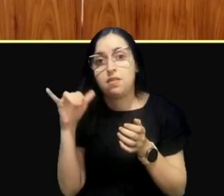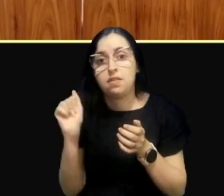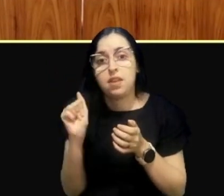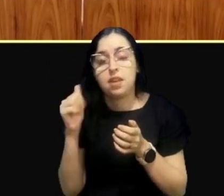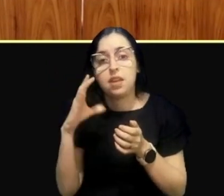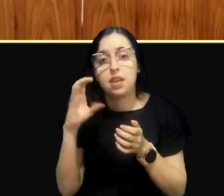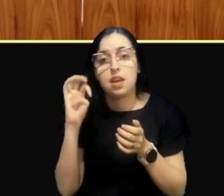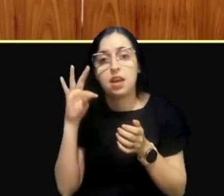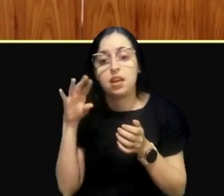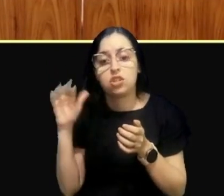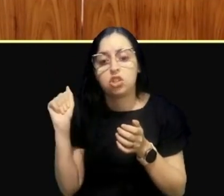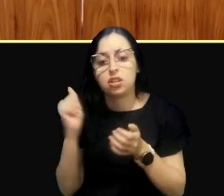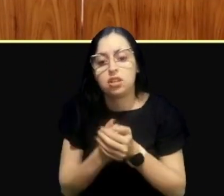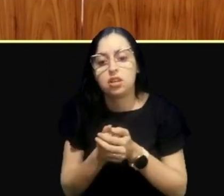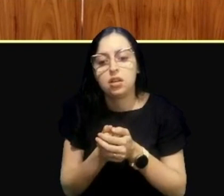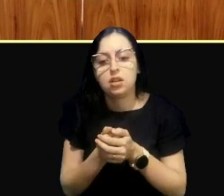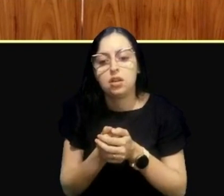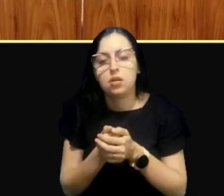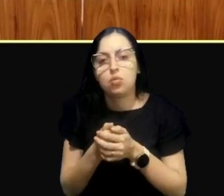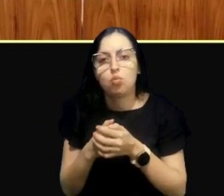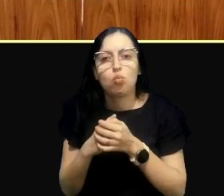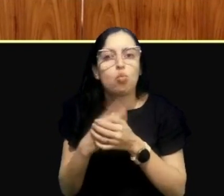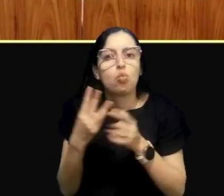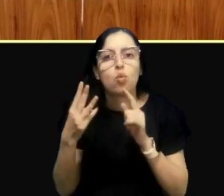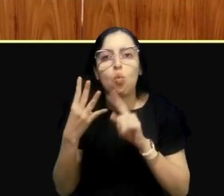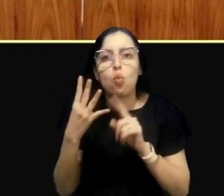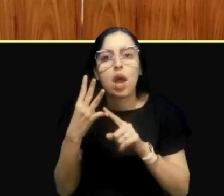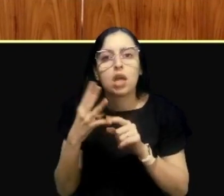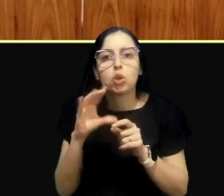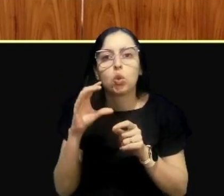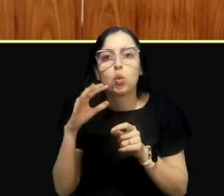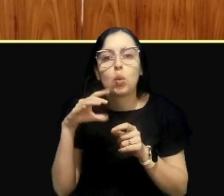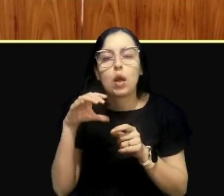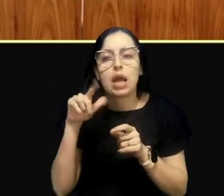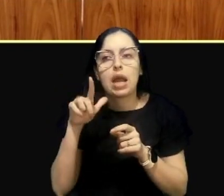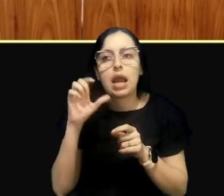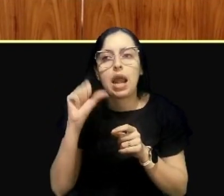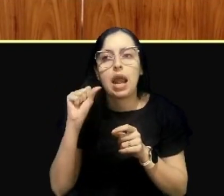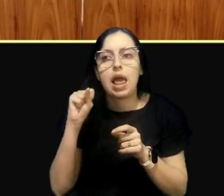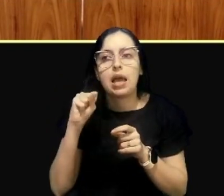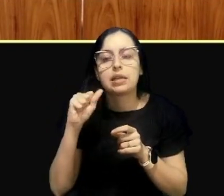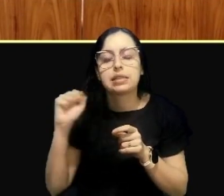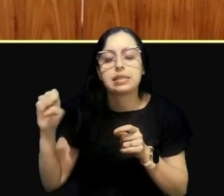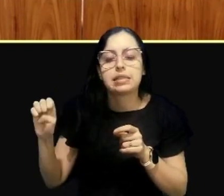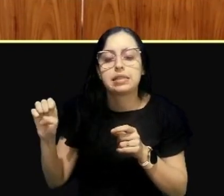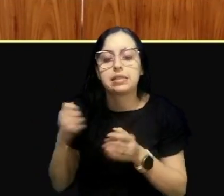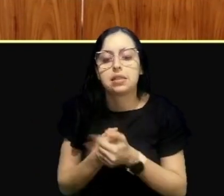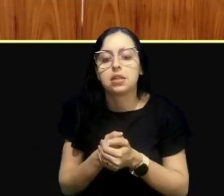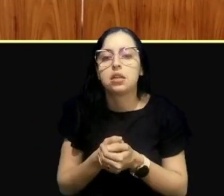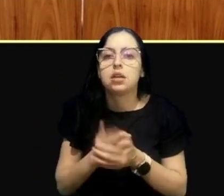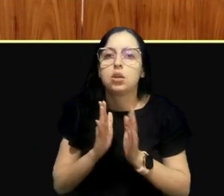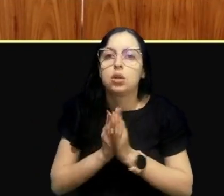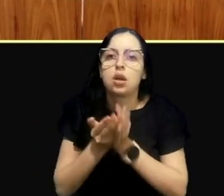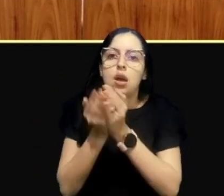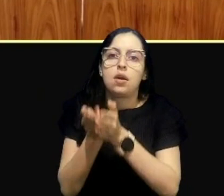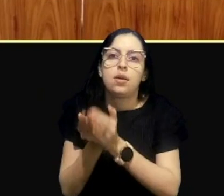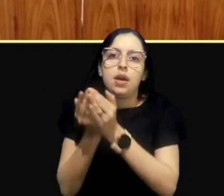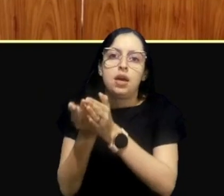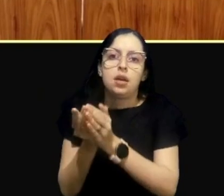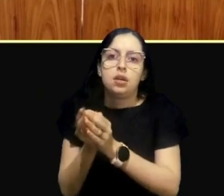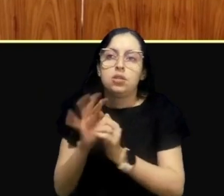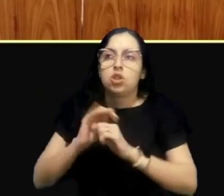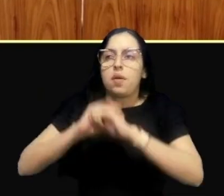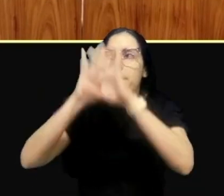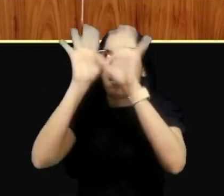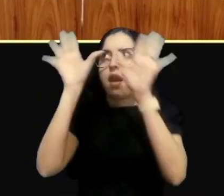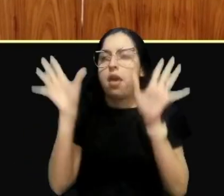que era classe 4, por exemplo, o Rio de classe 4, né, que não tem a navegação e paisagem,